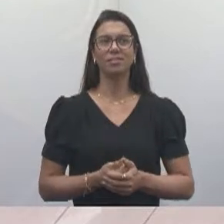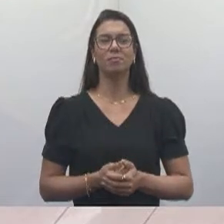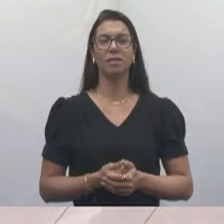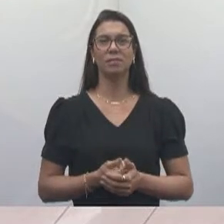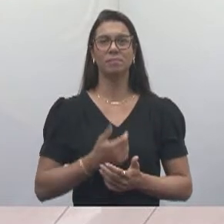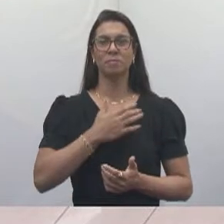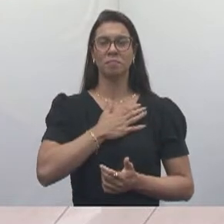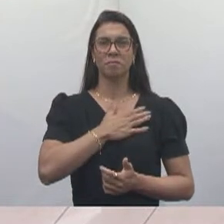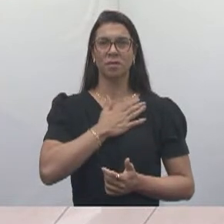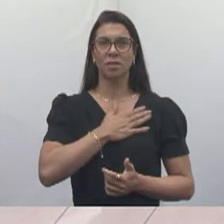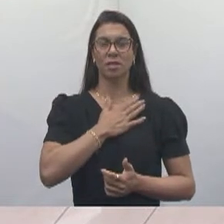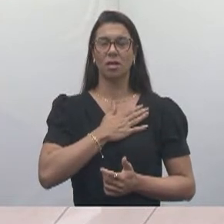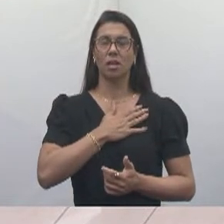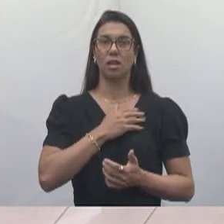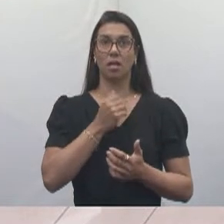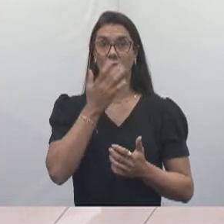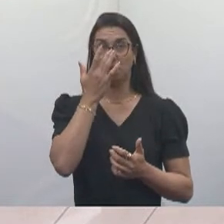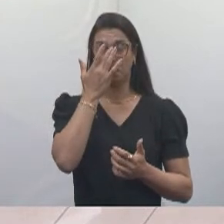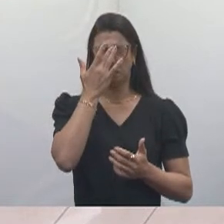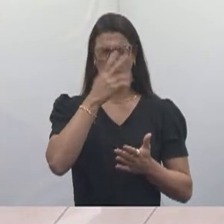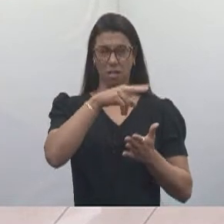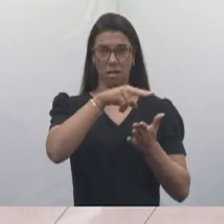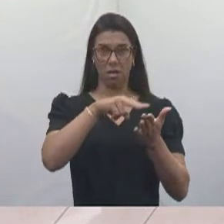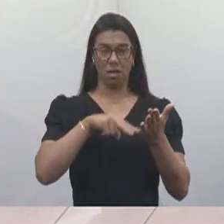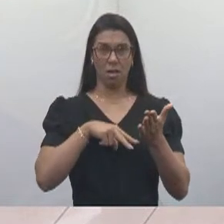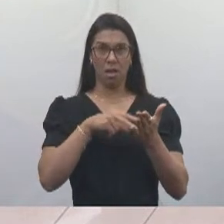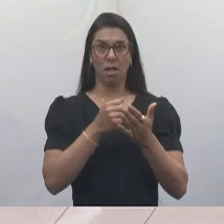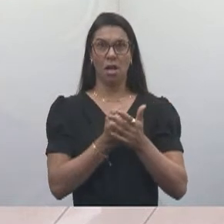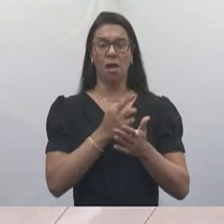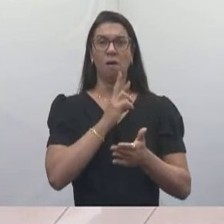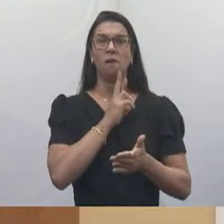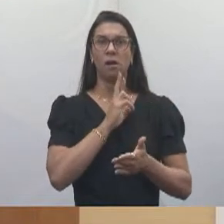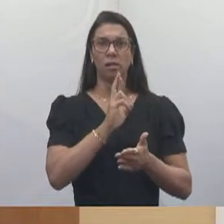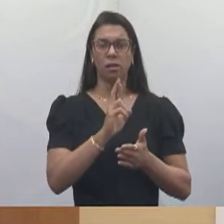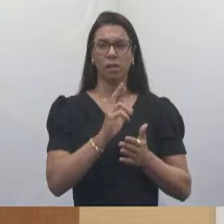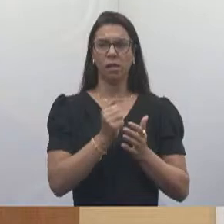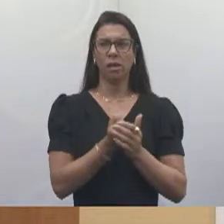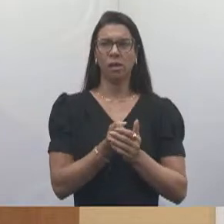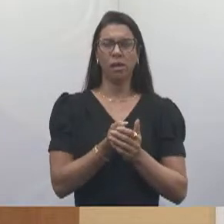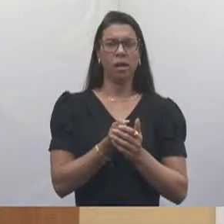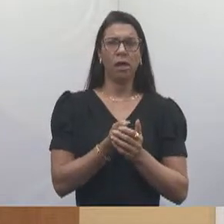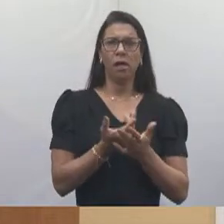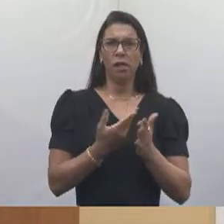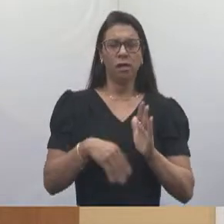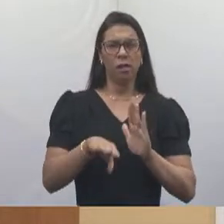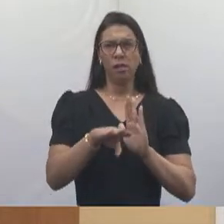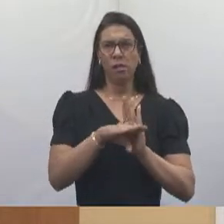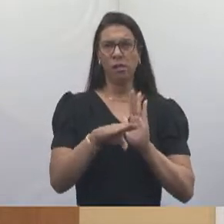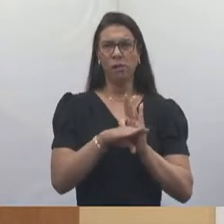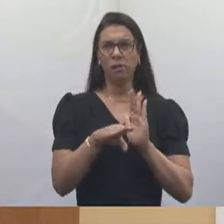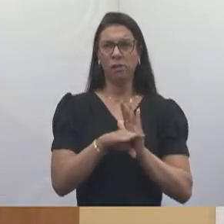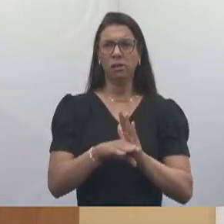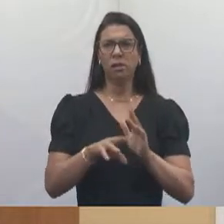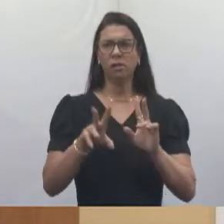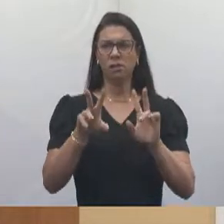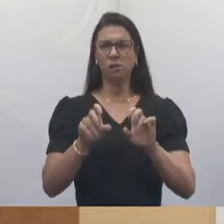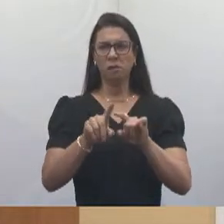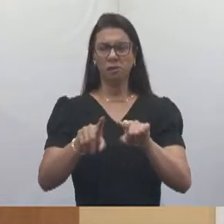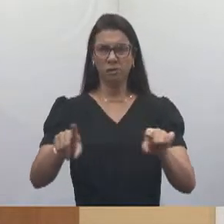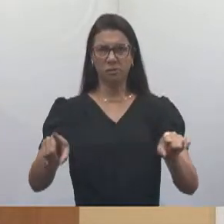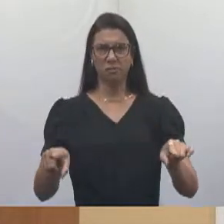Eu gostaria de ler o resultado que nos chegou do voto do gabinete do